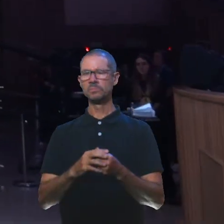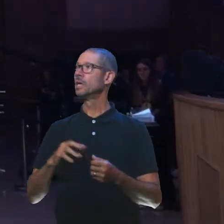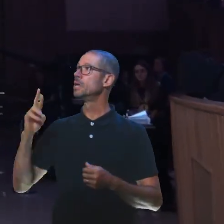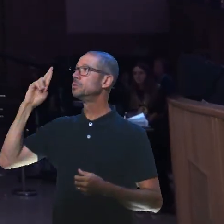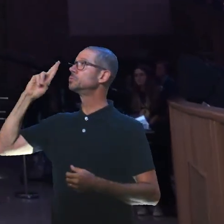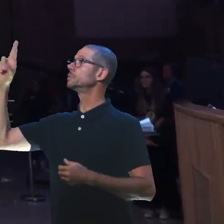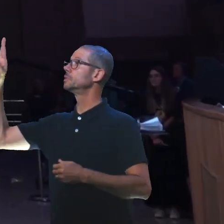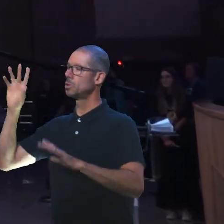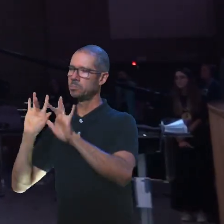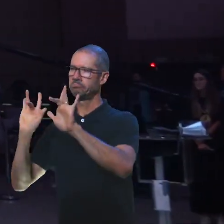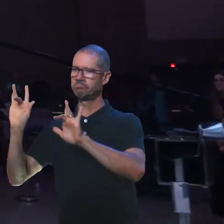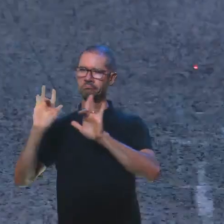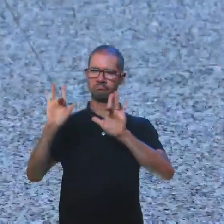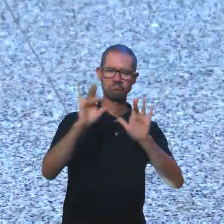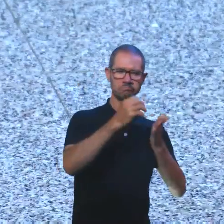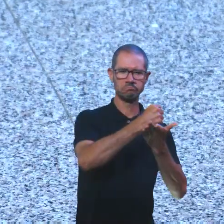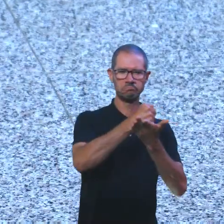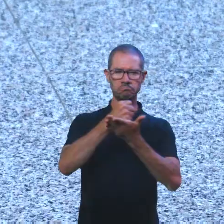trazendo.